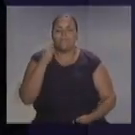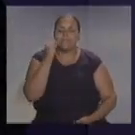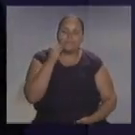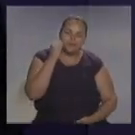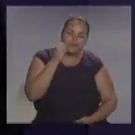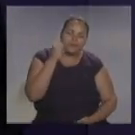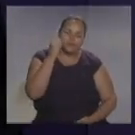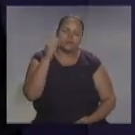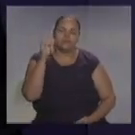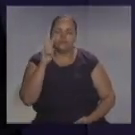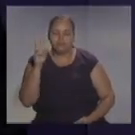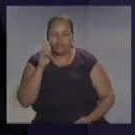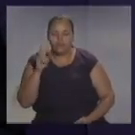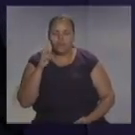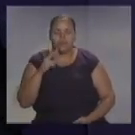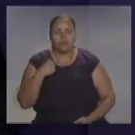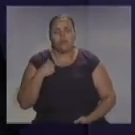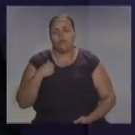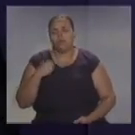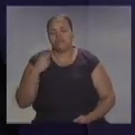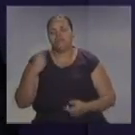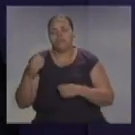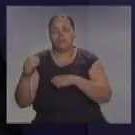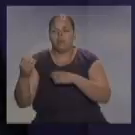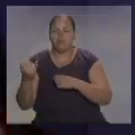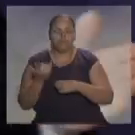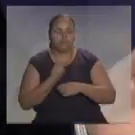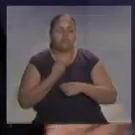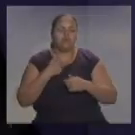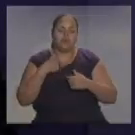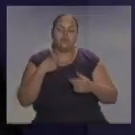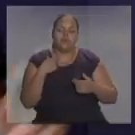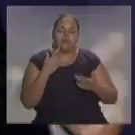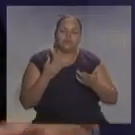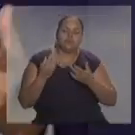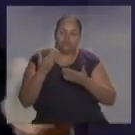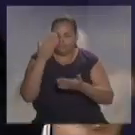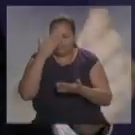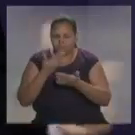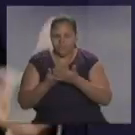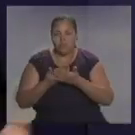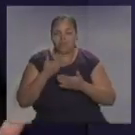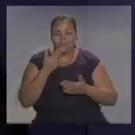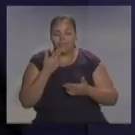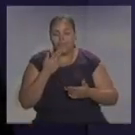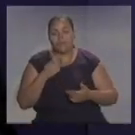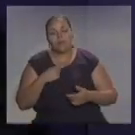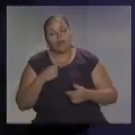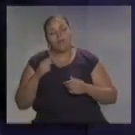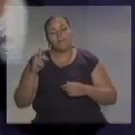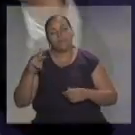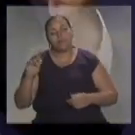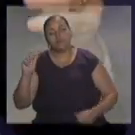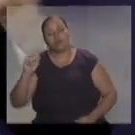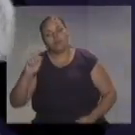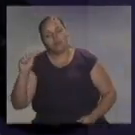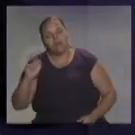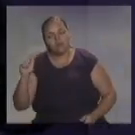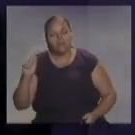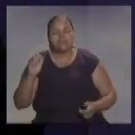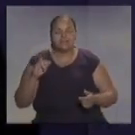história, eu saí de lá confiante. Ele assumiu o compromisso, ele inclusive deu plano A e plano B, que se